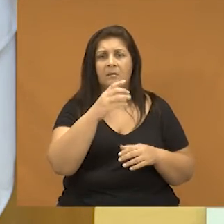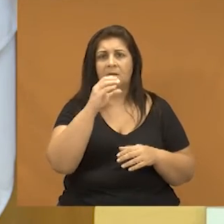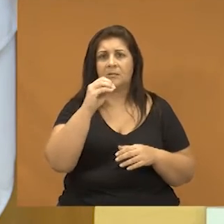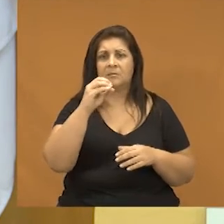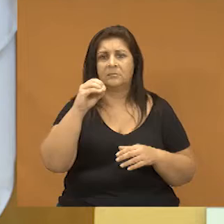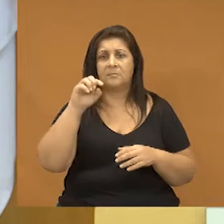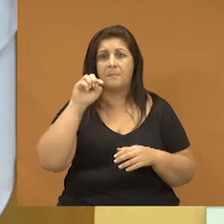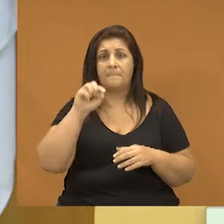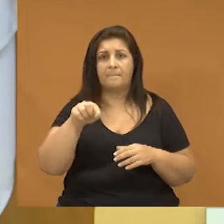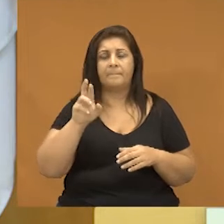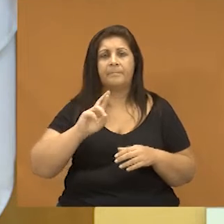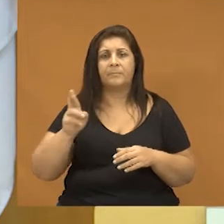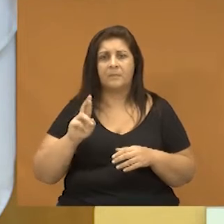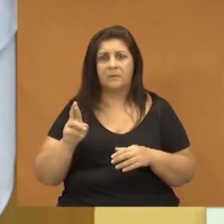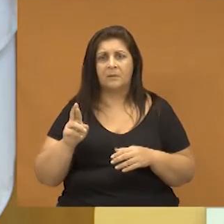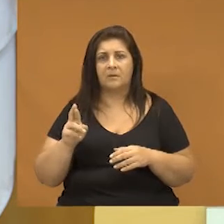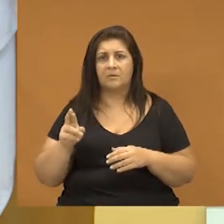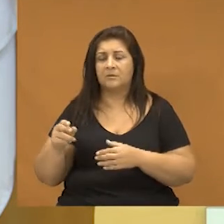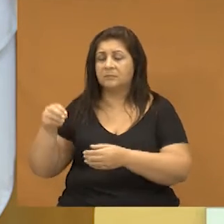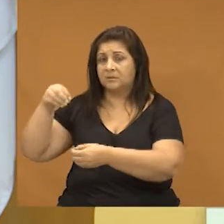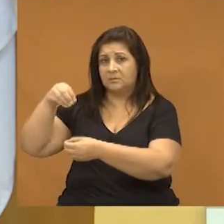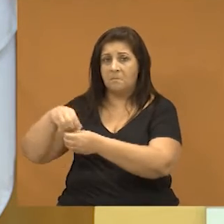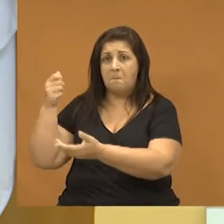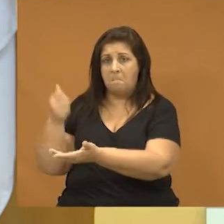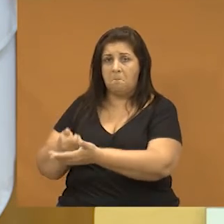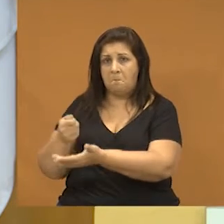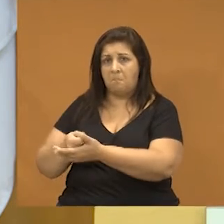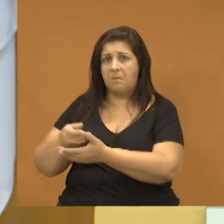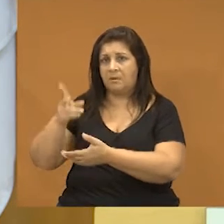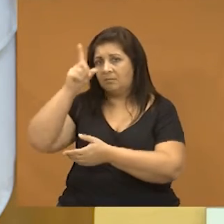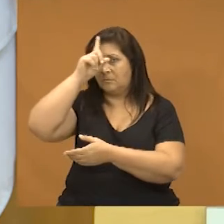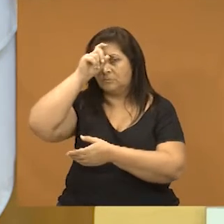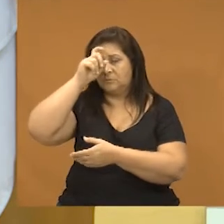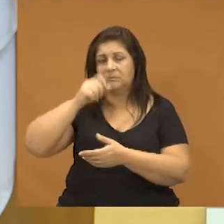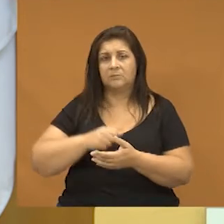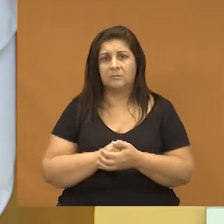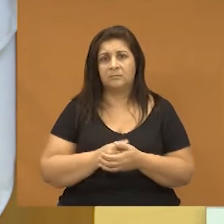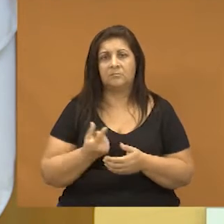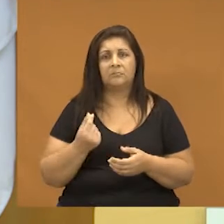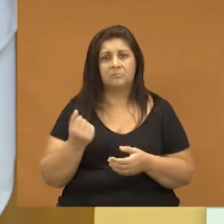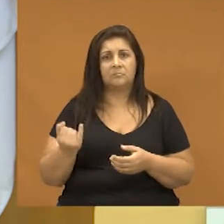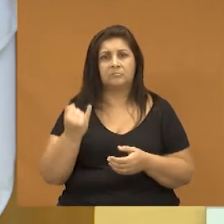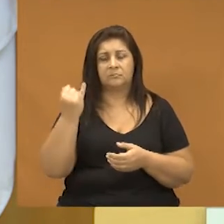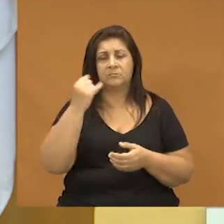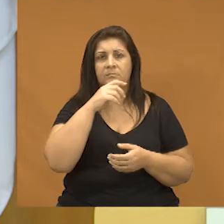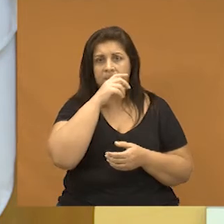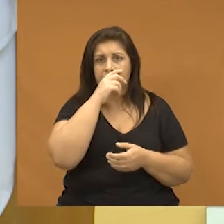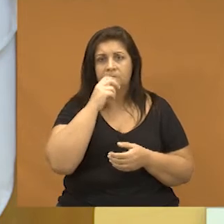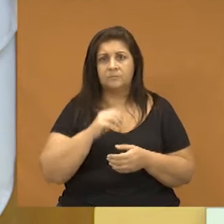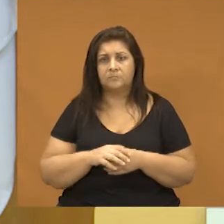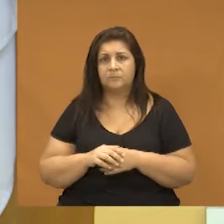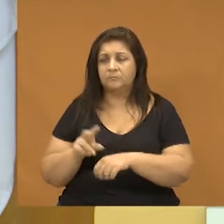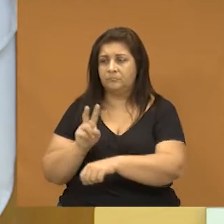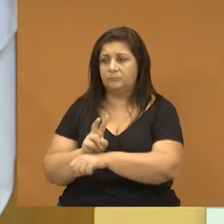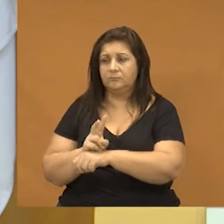que entram nos cofres da Santa Casa mensalmente. É um dinheiro muito importante aí para a subsistência